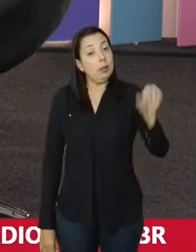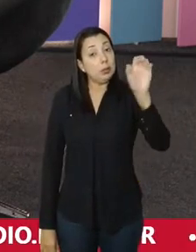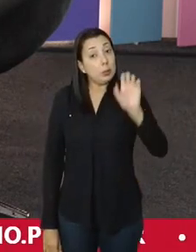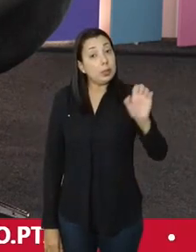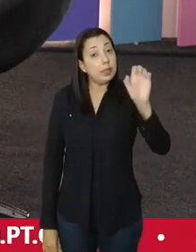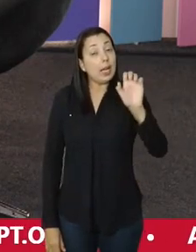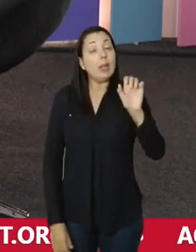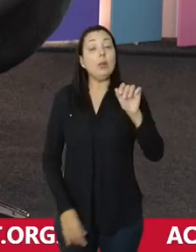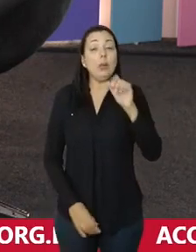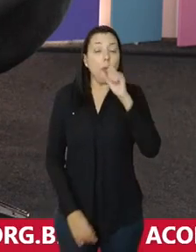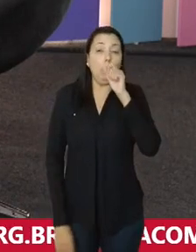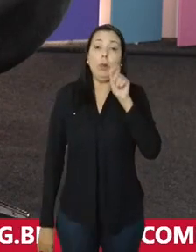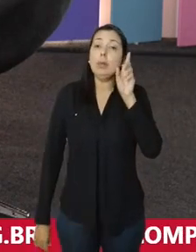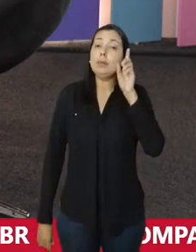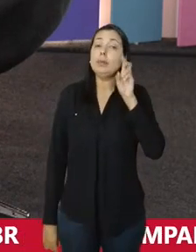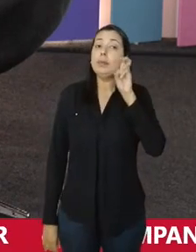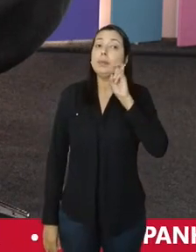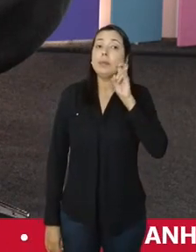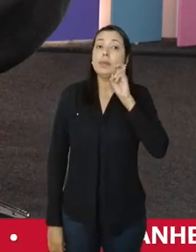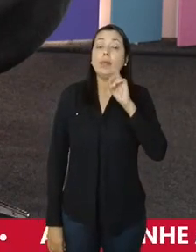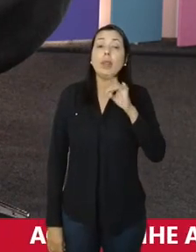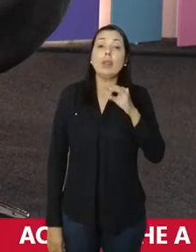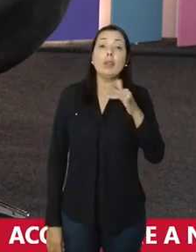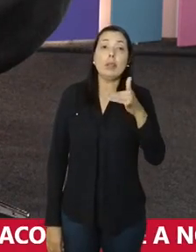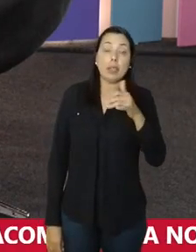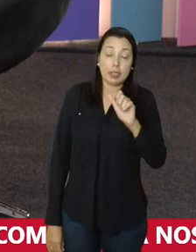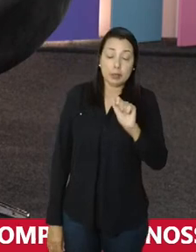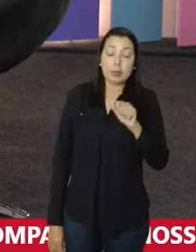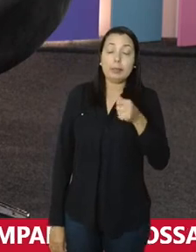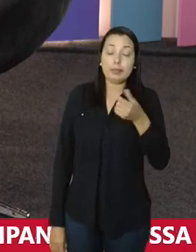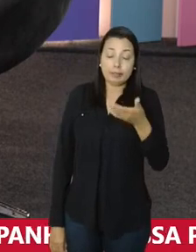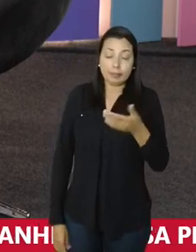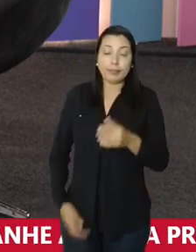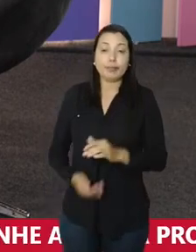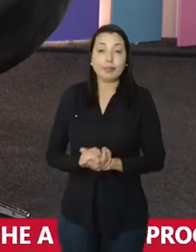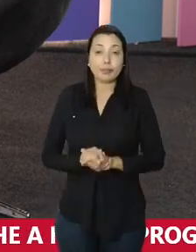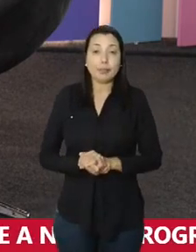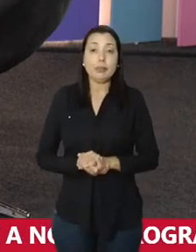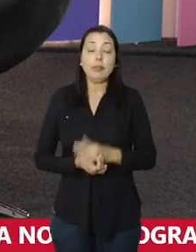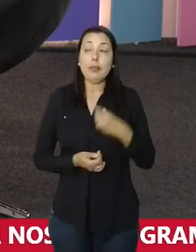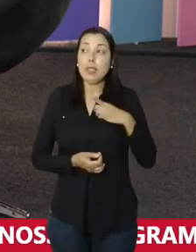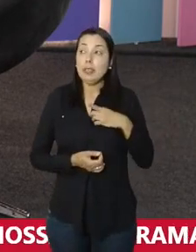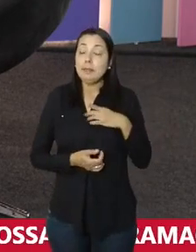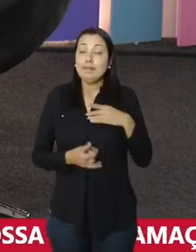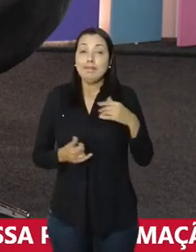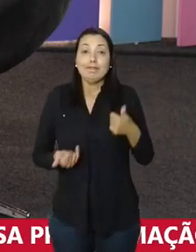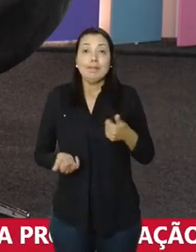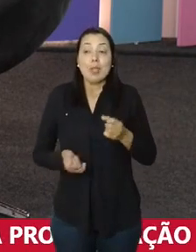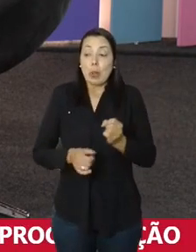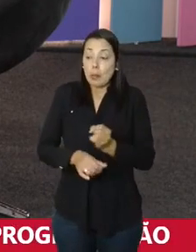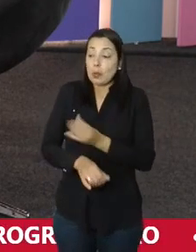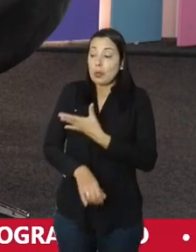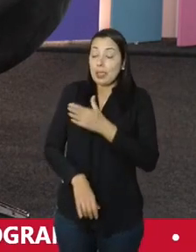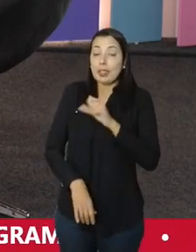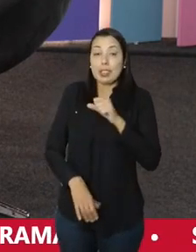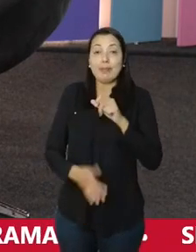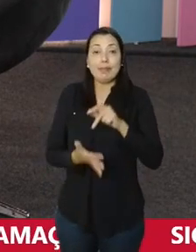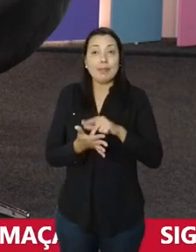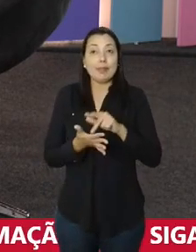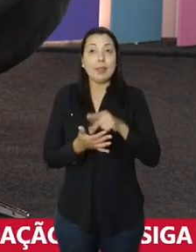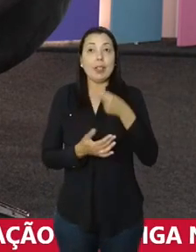Rio Grande do Norte, a Fátima Bezerra, a grande Fátima Bezerra. Eu me emocionei muito com a fala dela aqui.